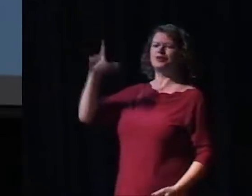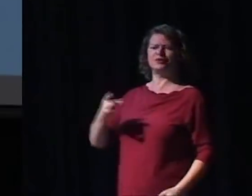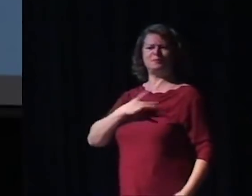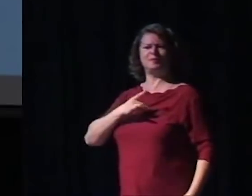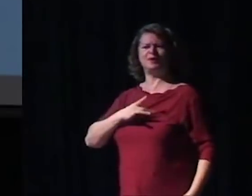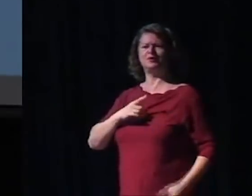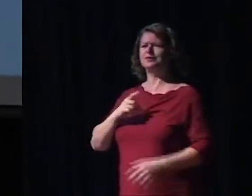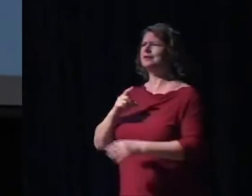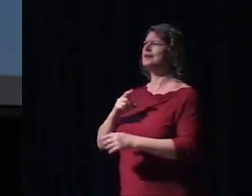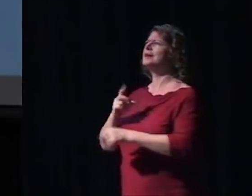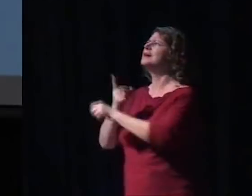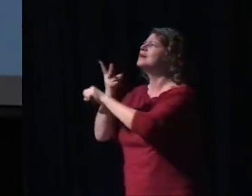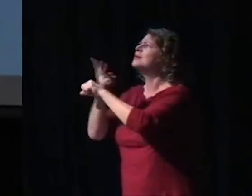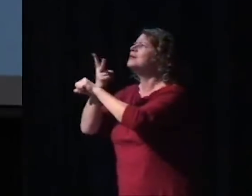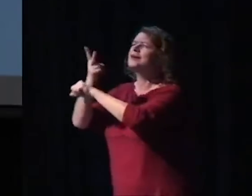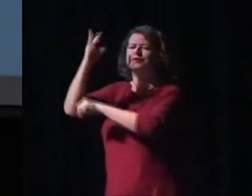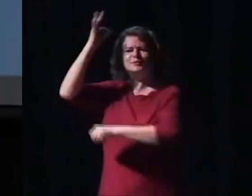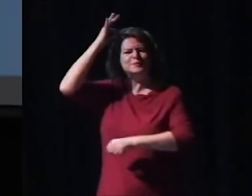buscar o Espírito de Deus.